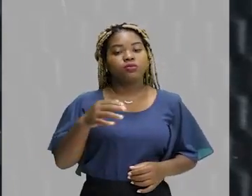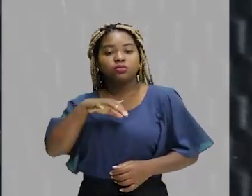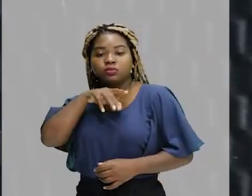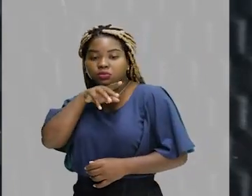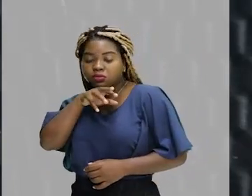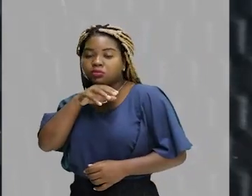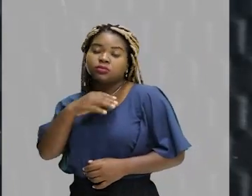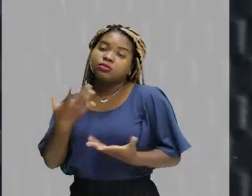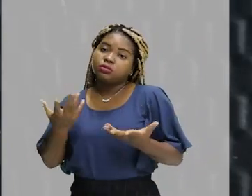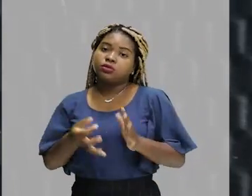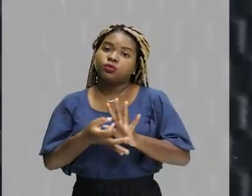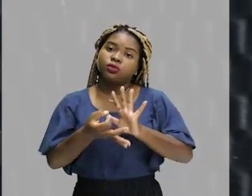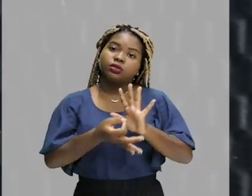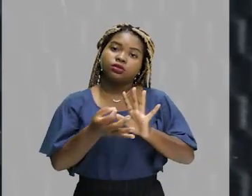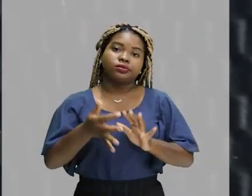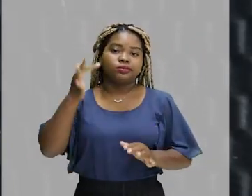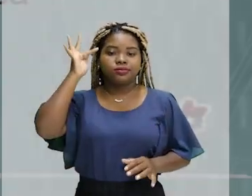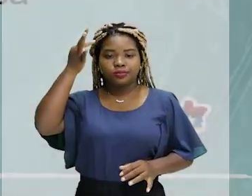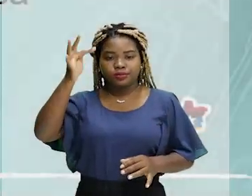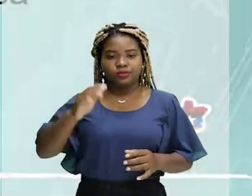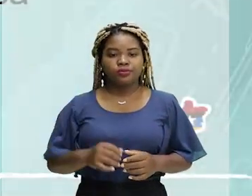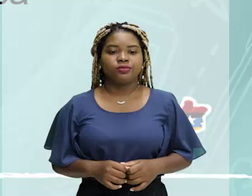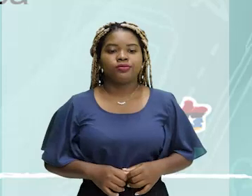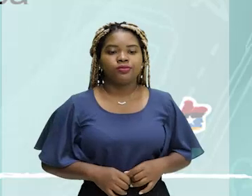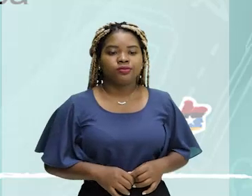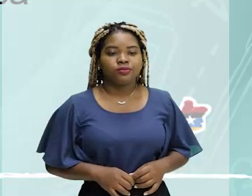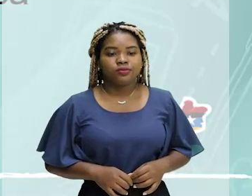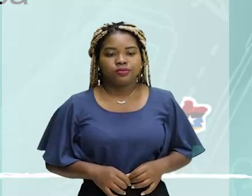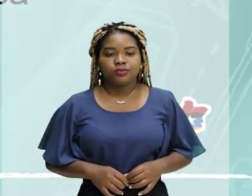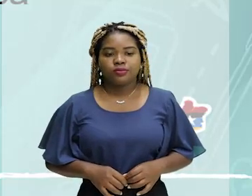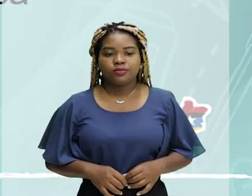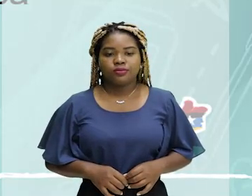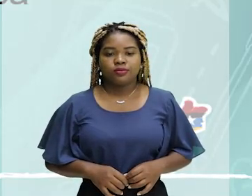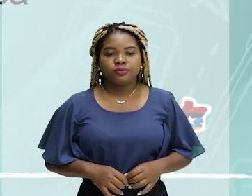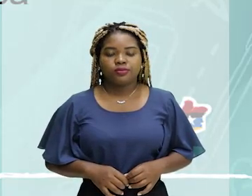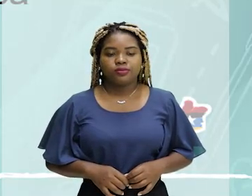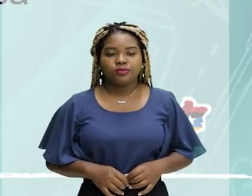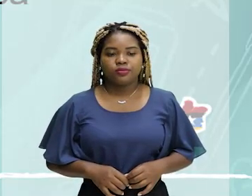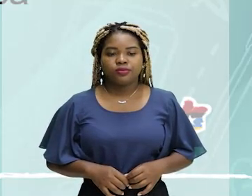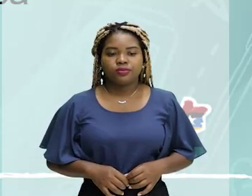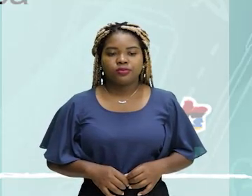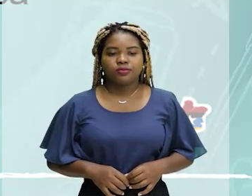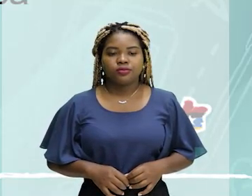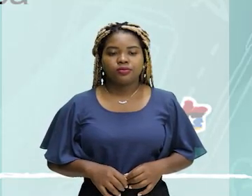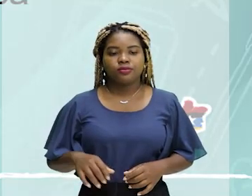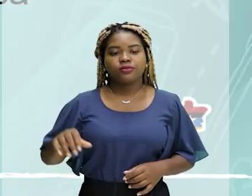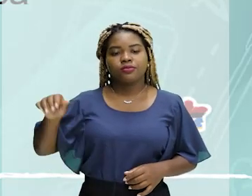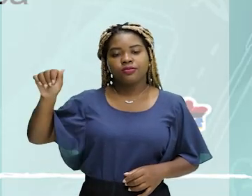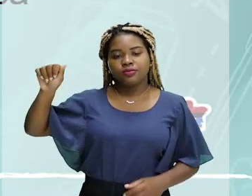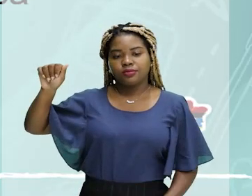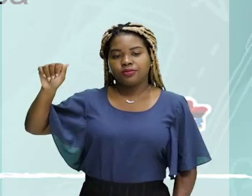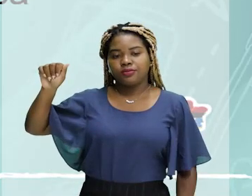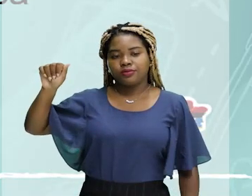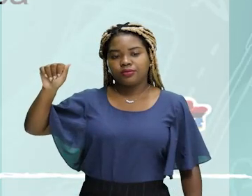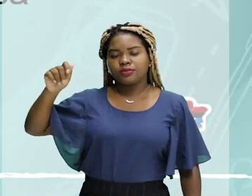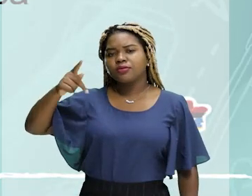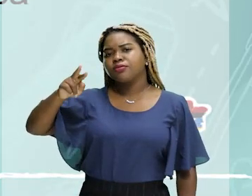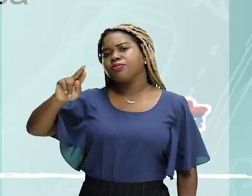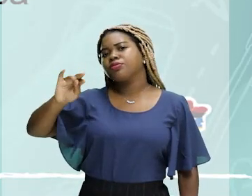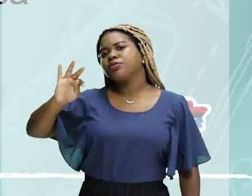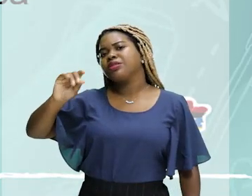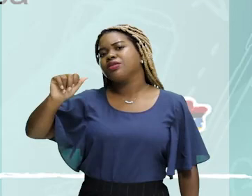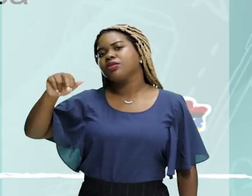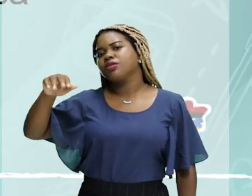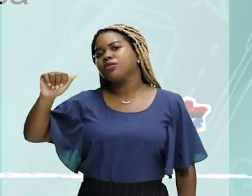crítica filosófica, ok? Olha só. São respectivamente. Revolução puritana? Não, não é uma